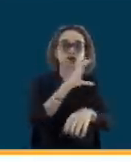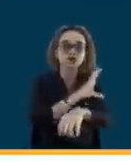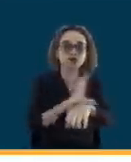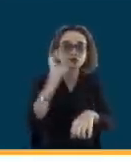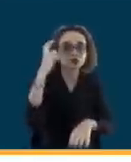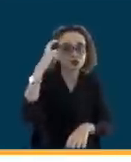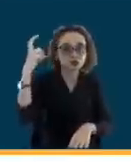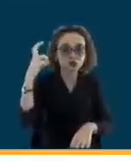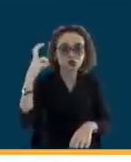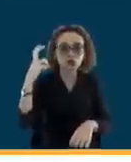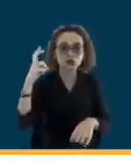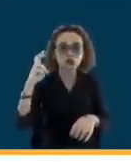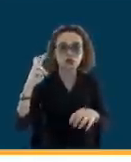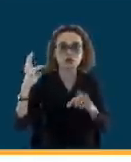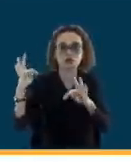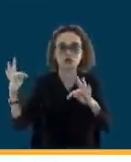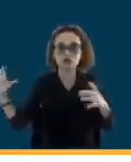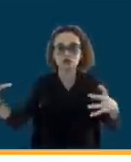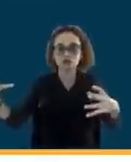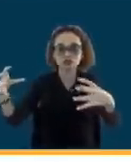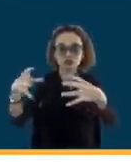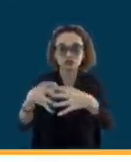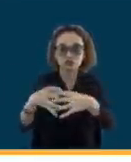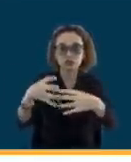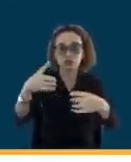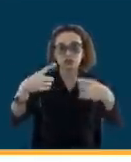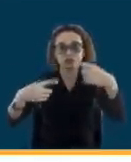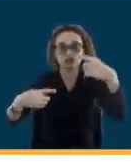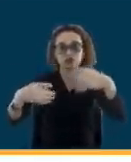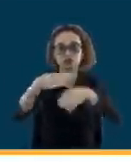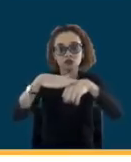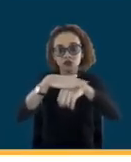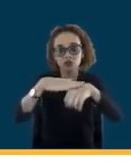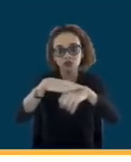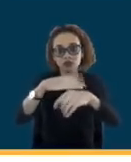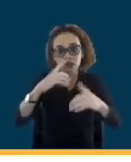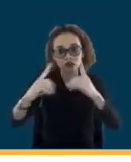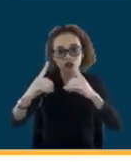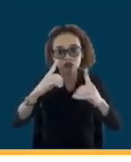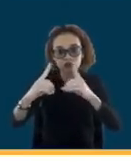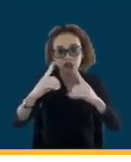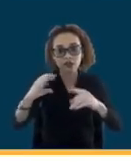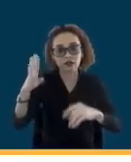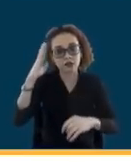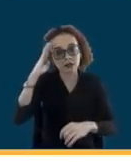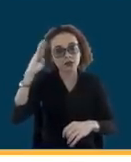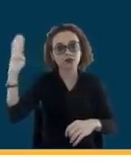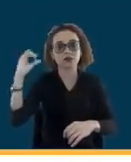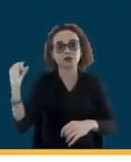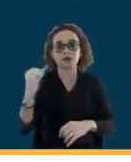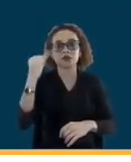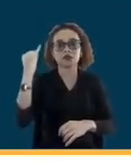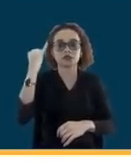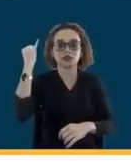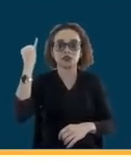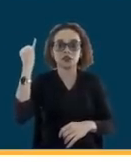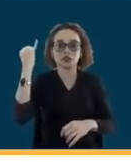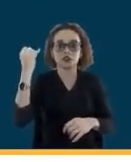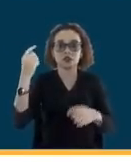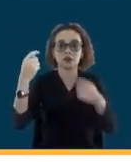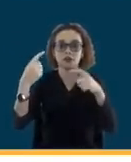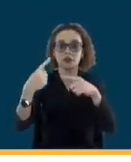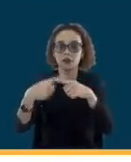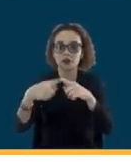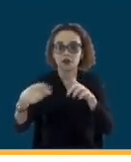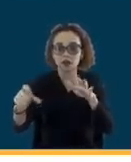precisa conversar. O diálogo agora é decisivo, ele é fundamental para que, a partir da mobilização da Lei Aldir Blanc, a